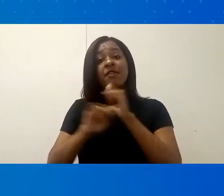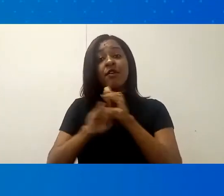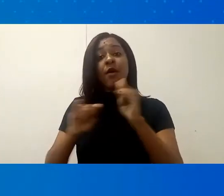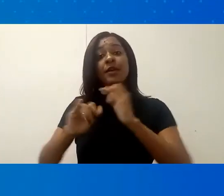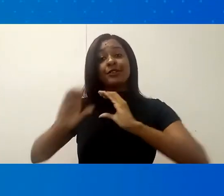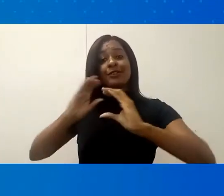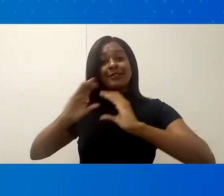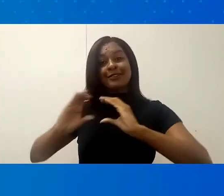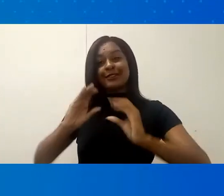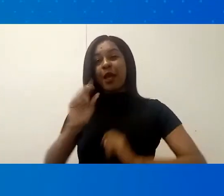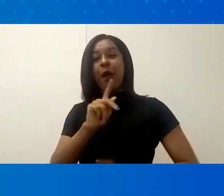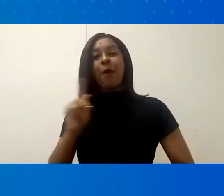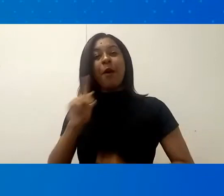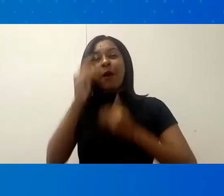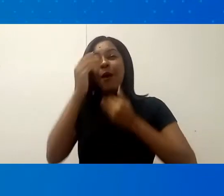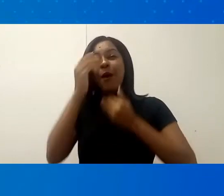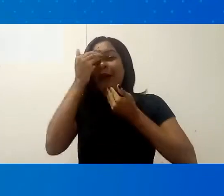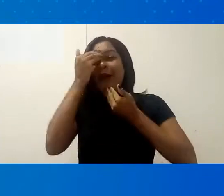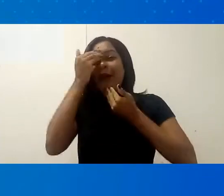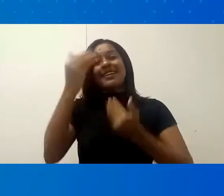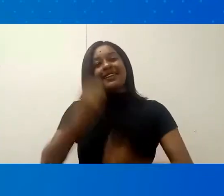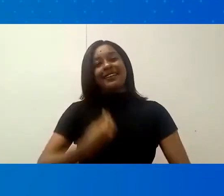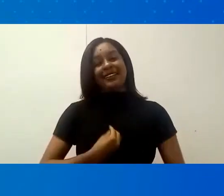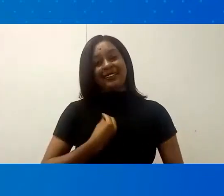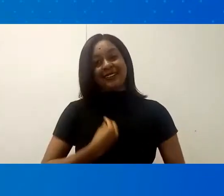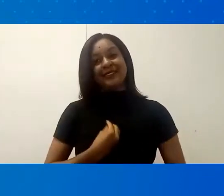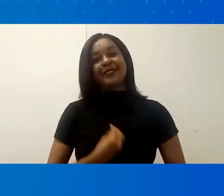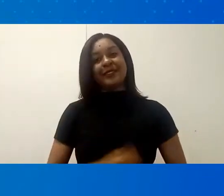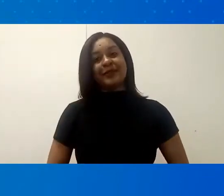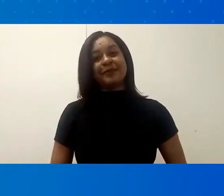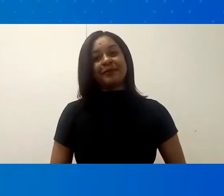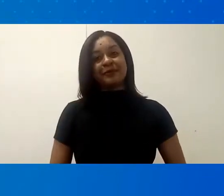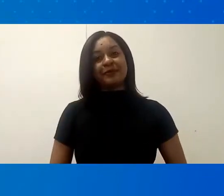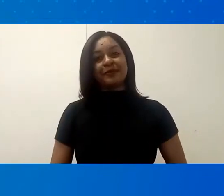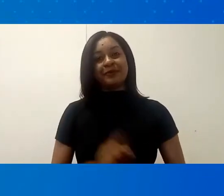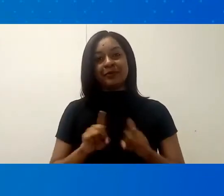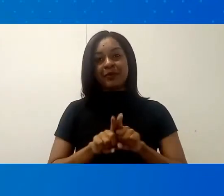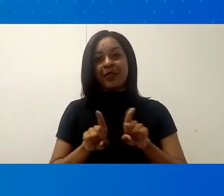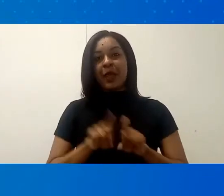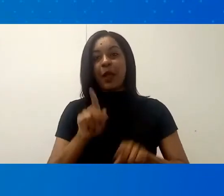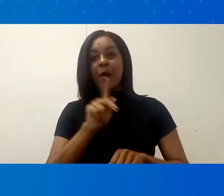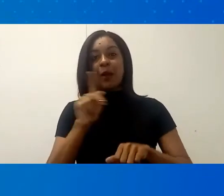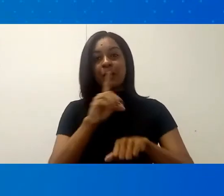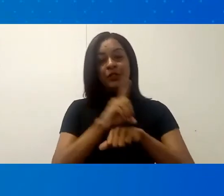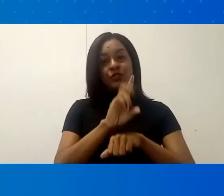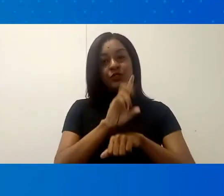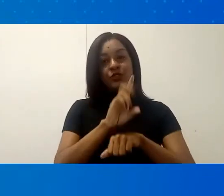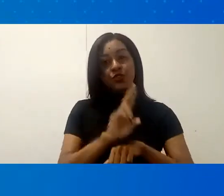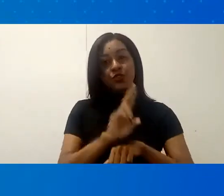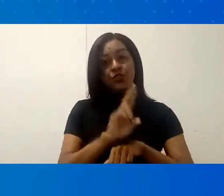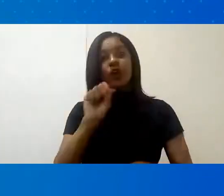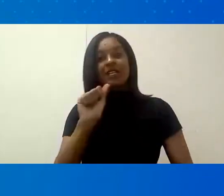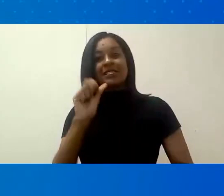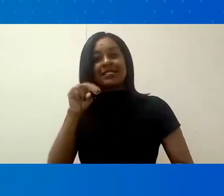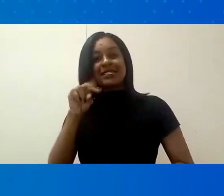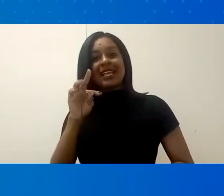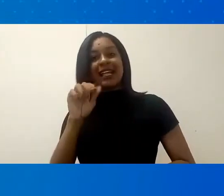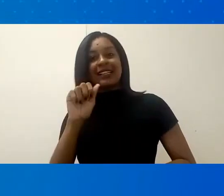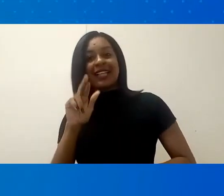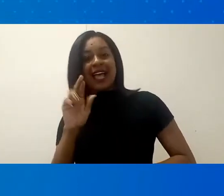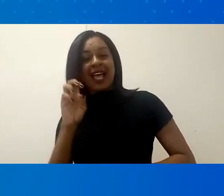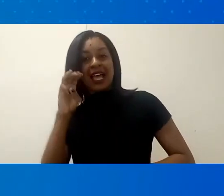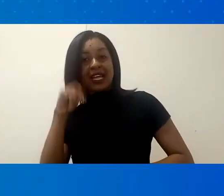sua presença o professor Doutor José Eduardo Santarém segundo é pós-doutorado pela faculdade